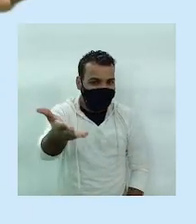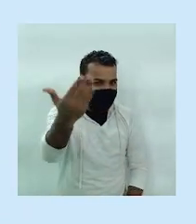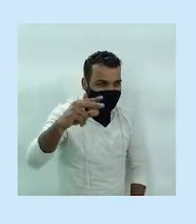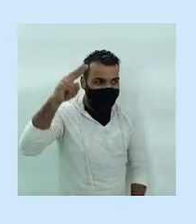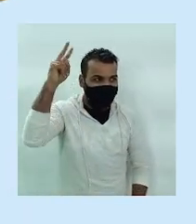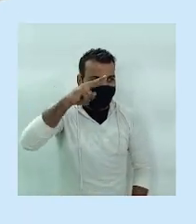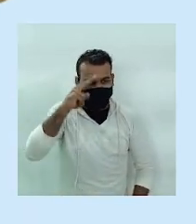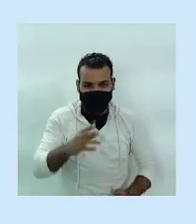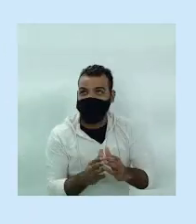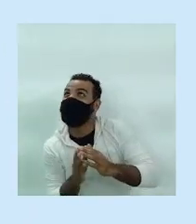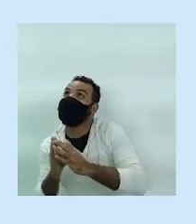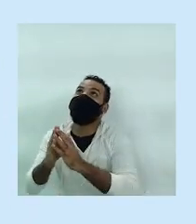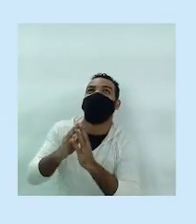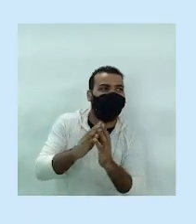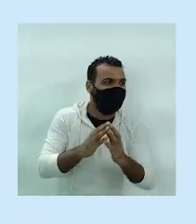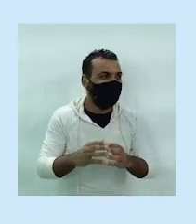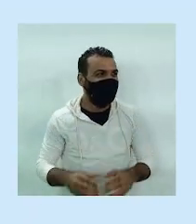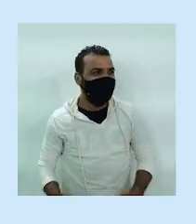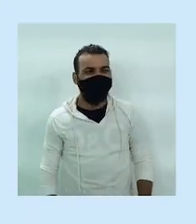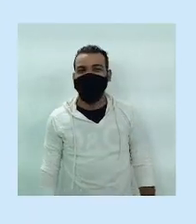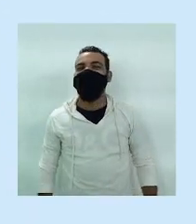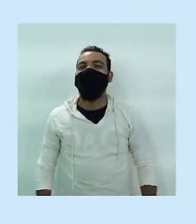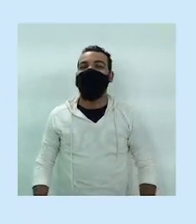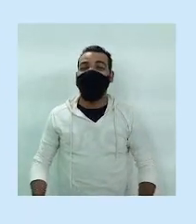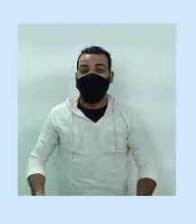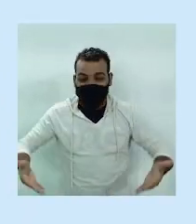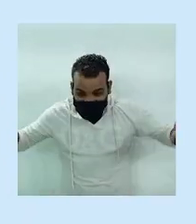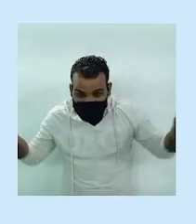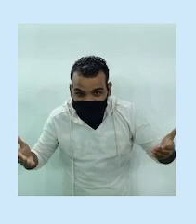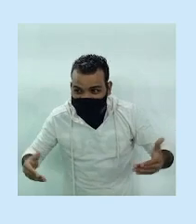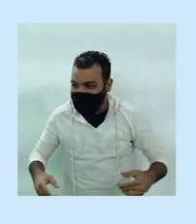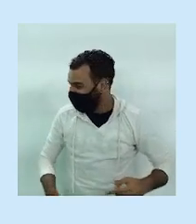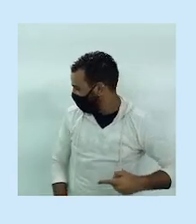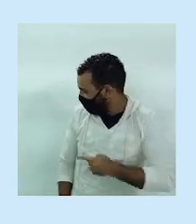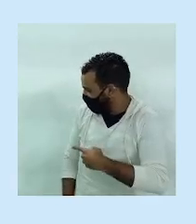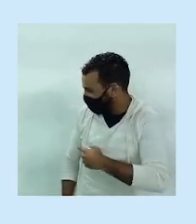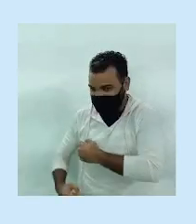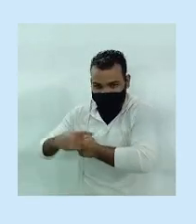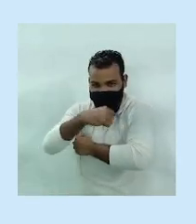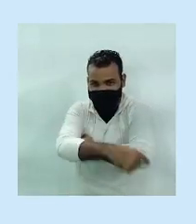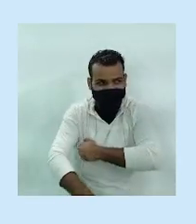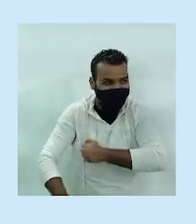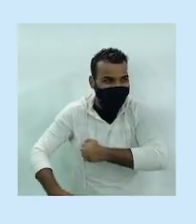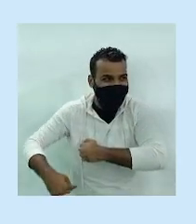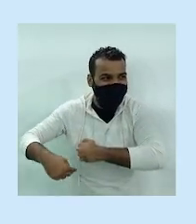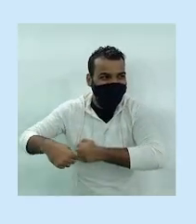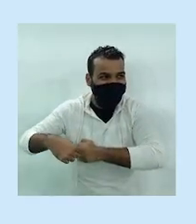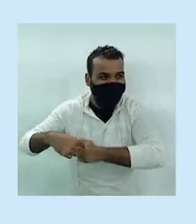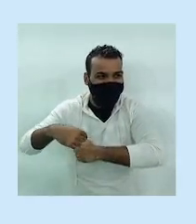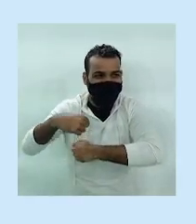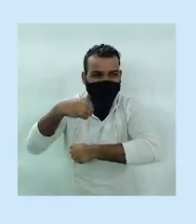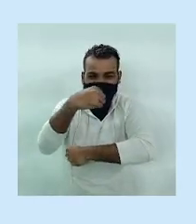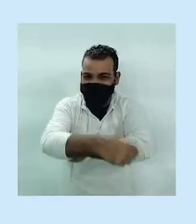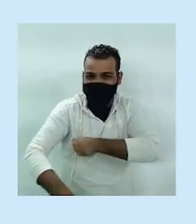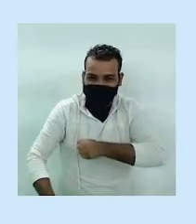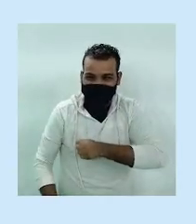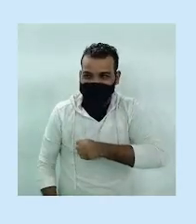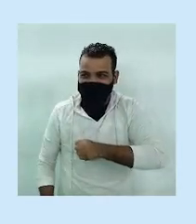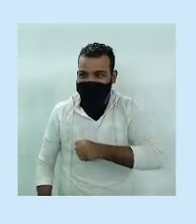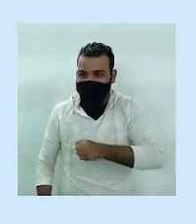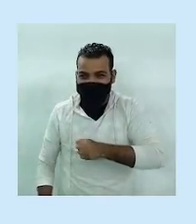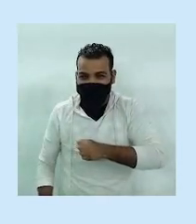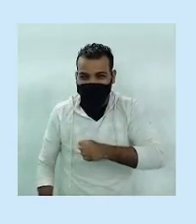nave da história. E hoje eu sou o Capitão América. Vamos lá, pessoal, com o